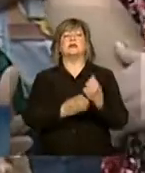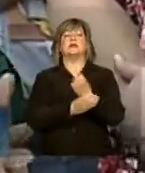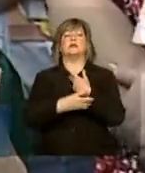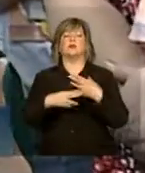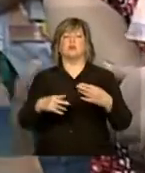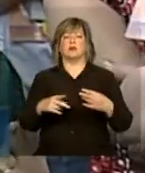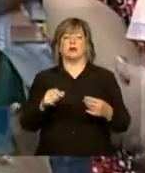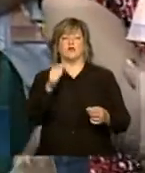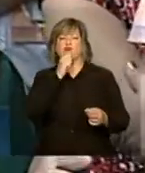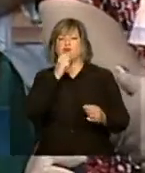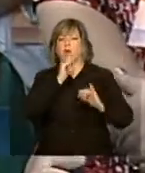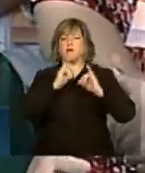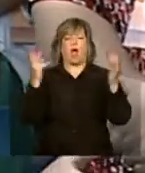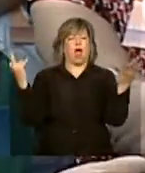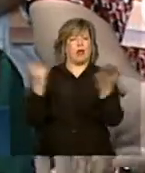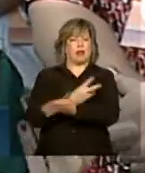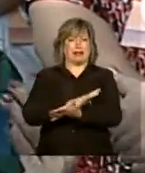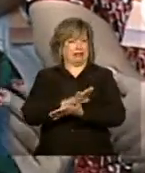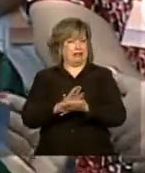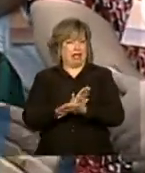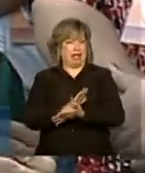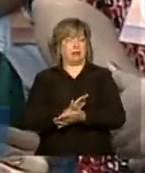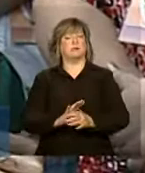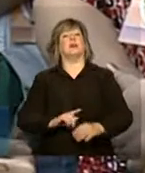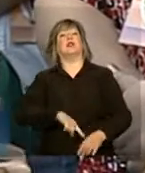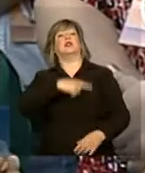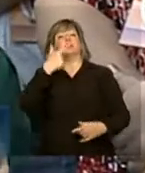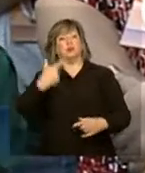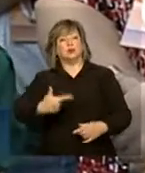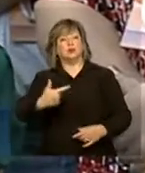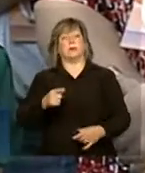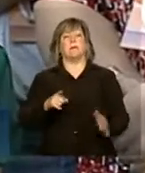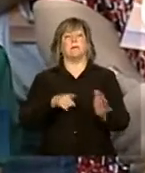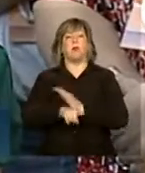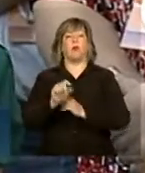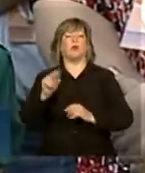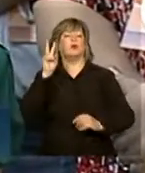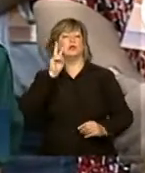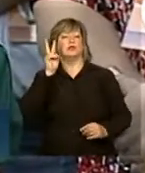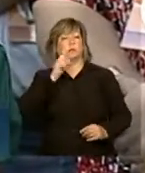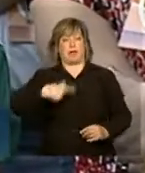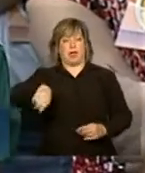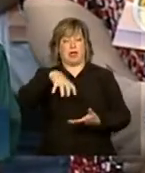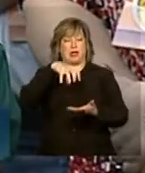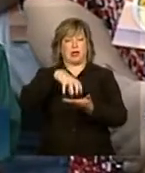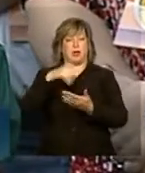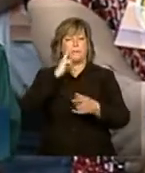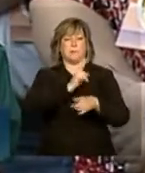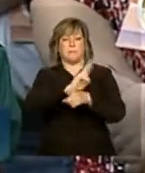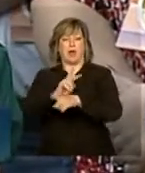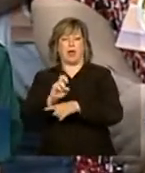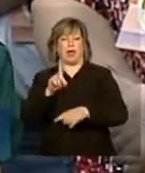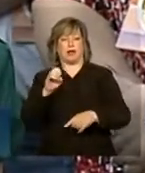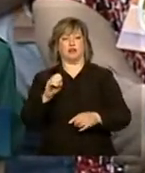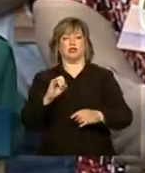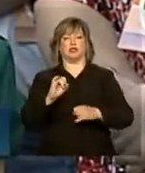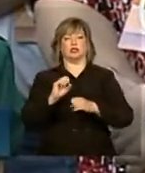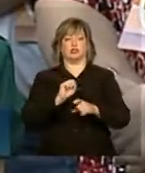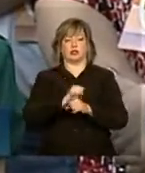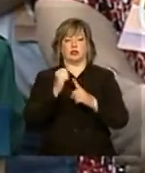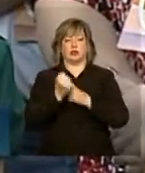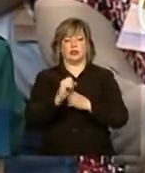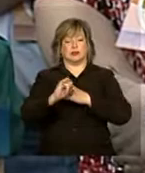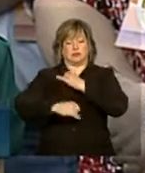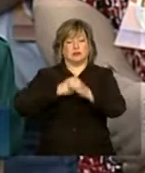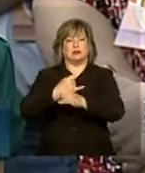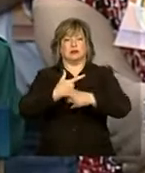foi registrado nenhum incidente? E a segunda pergunta, em relação a essa equipe de monitoramento das redes sociais, por quanto tempo